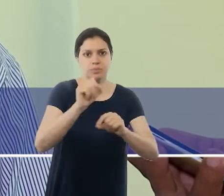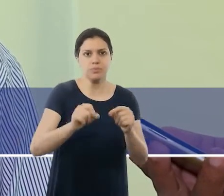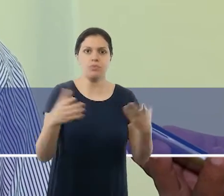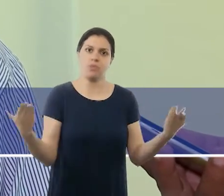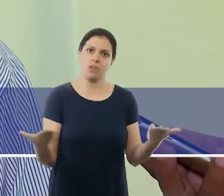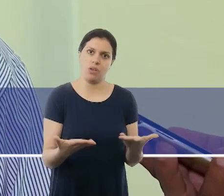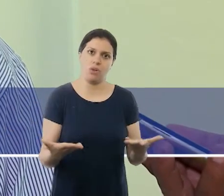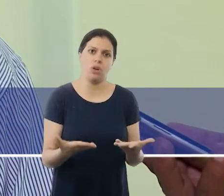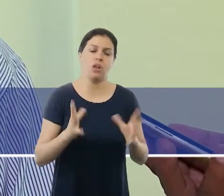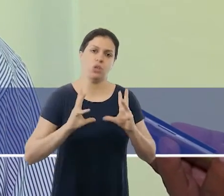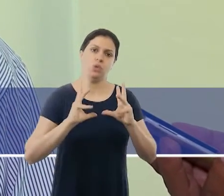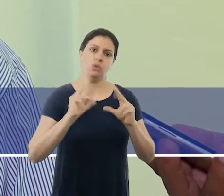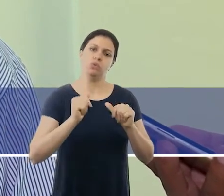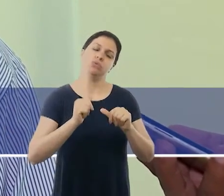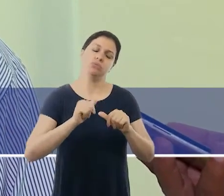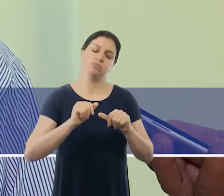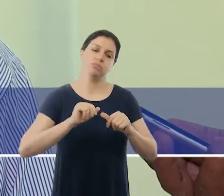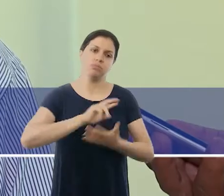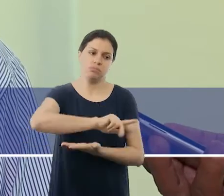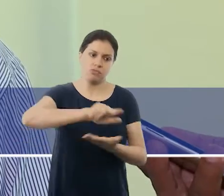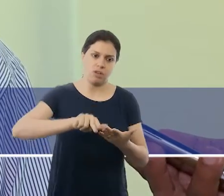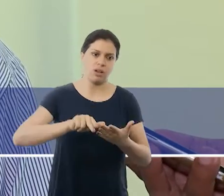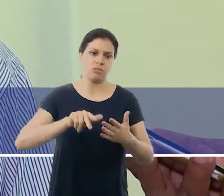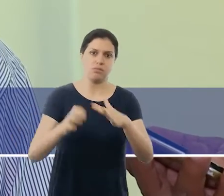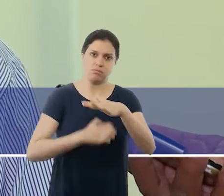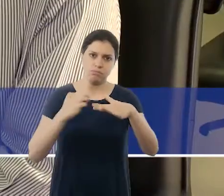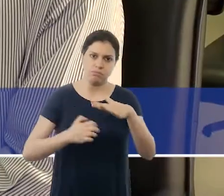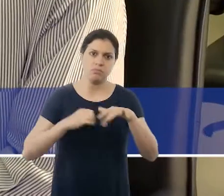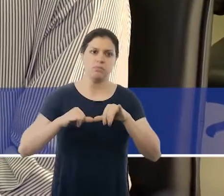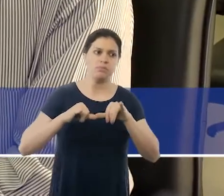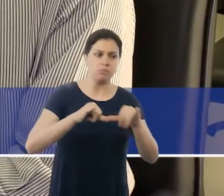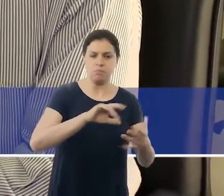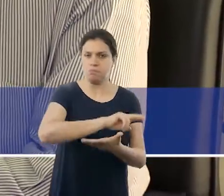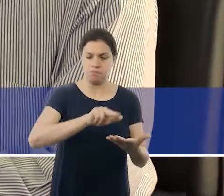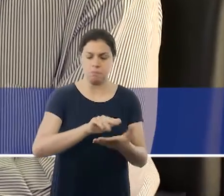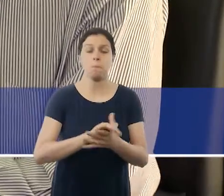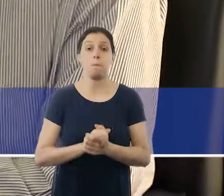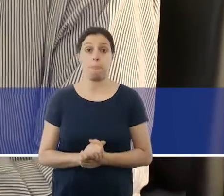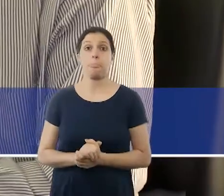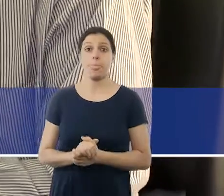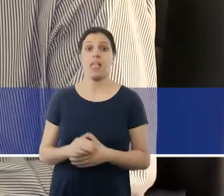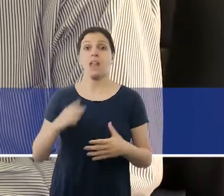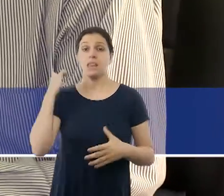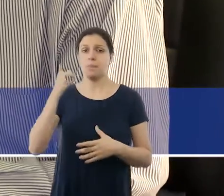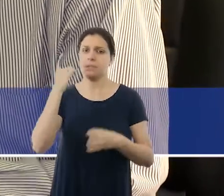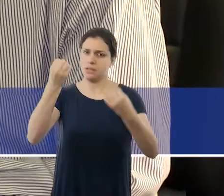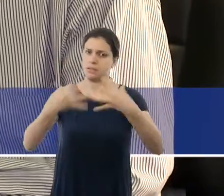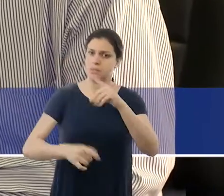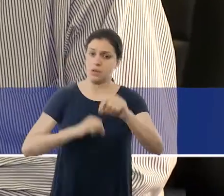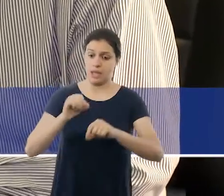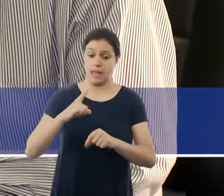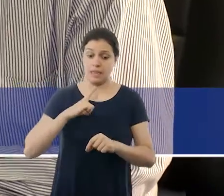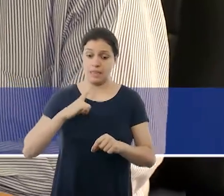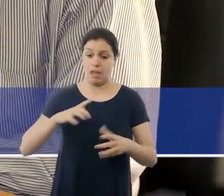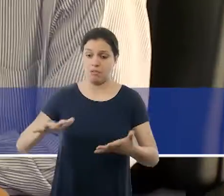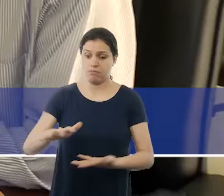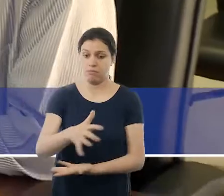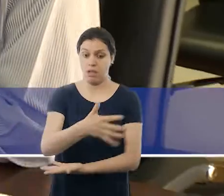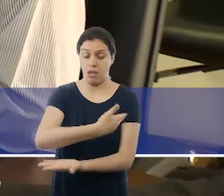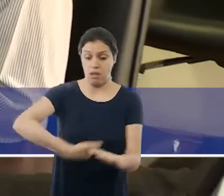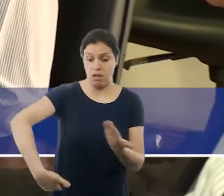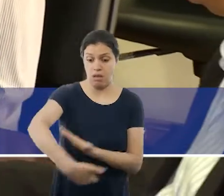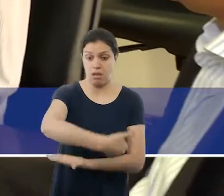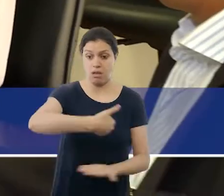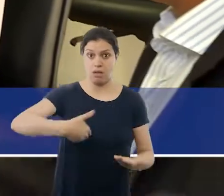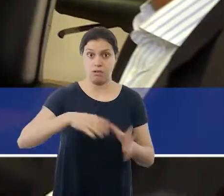para incentivar os atacadistas e distribuidores do nosso estado. Para o deputado, a medida reflete o empenho do Legislativo em mediar